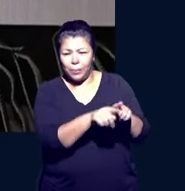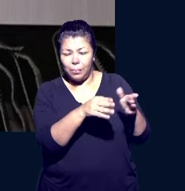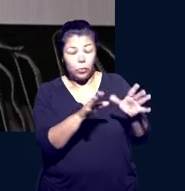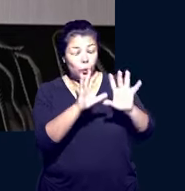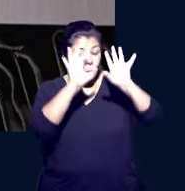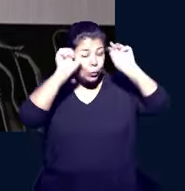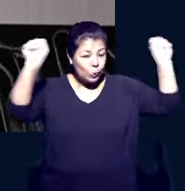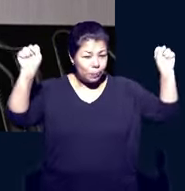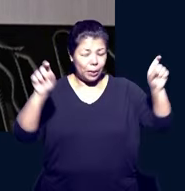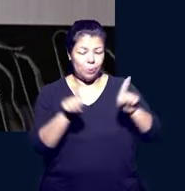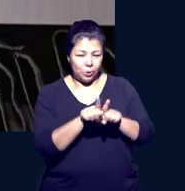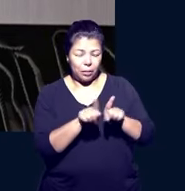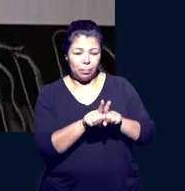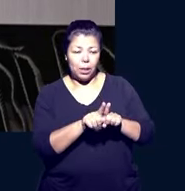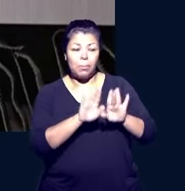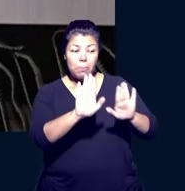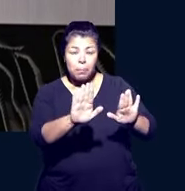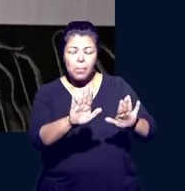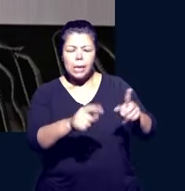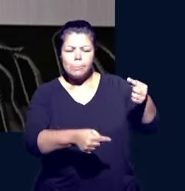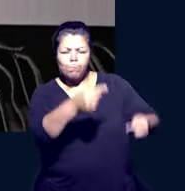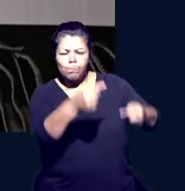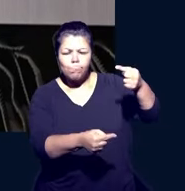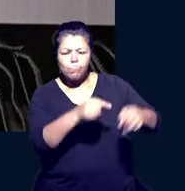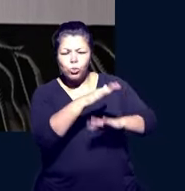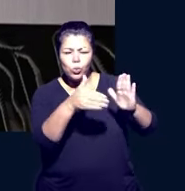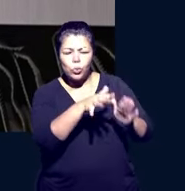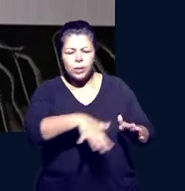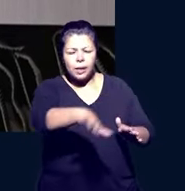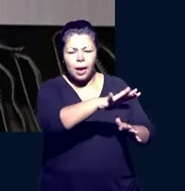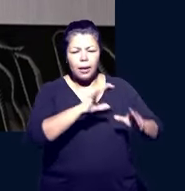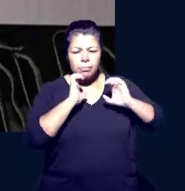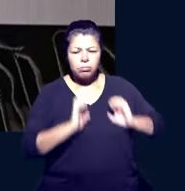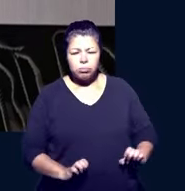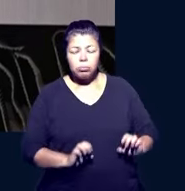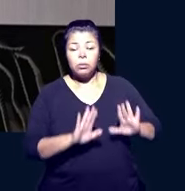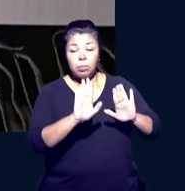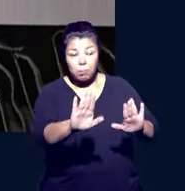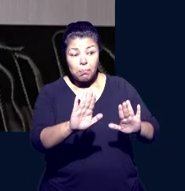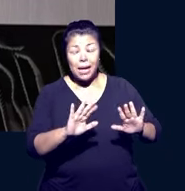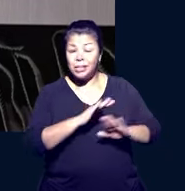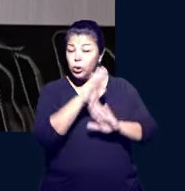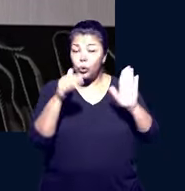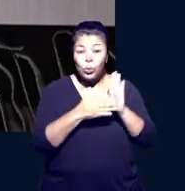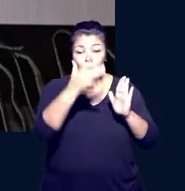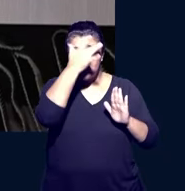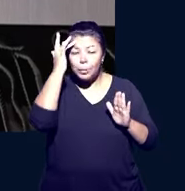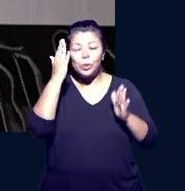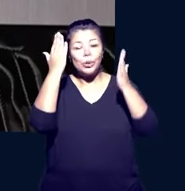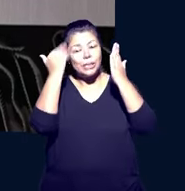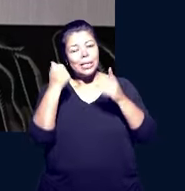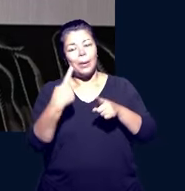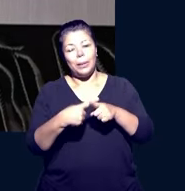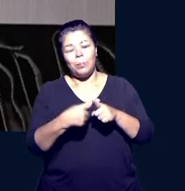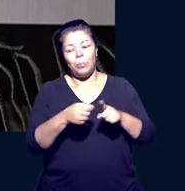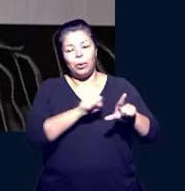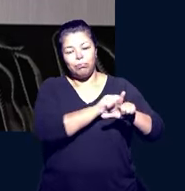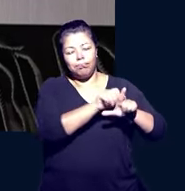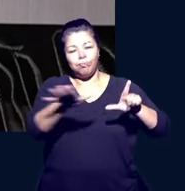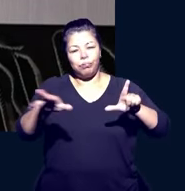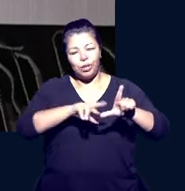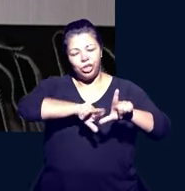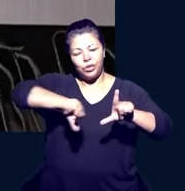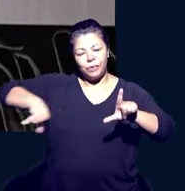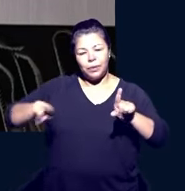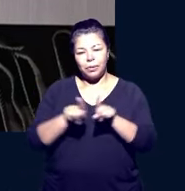ético são decididas mesmo as mais divisives com Ampla cobertura pela imprensa de modo que o Supremo no Brasil